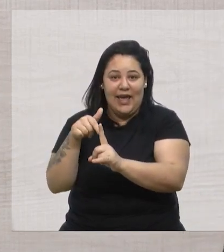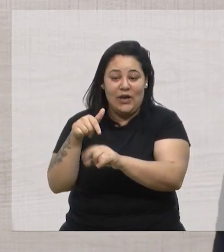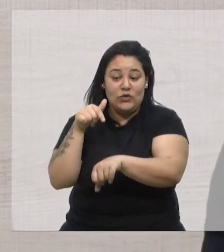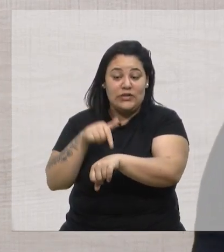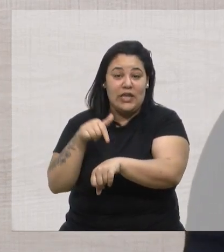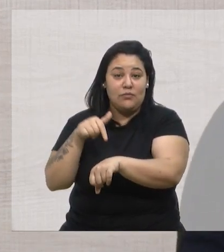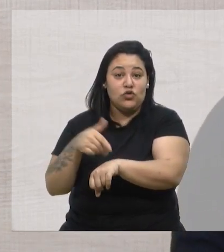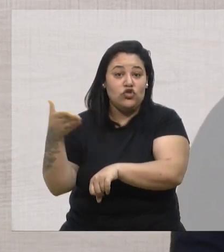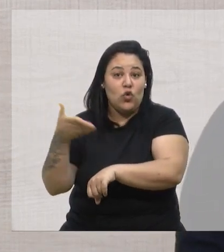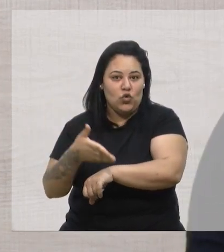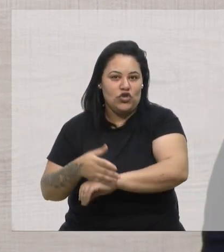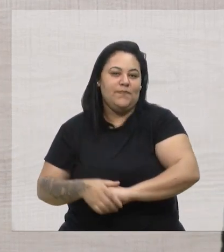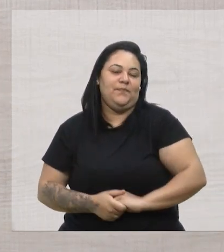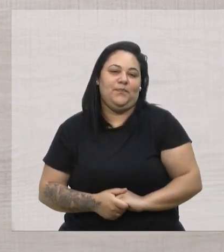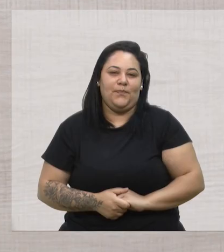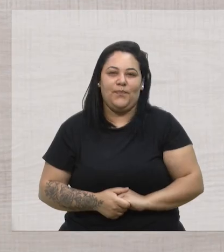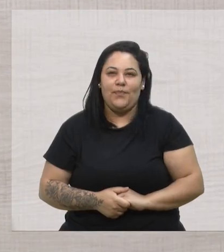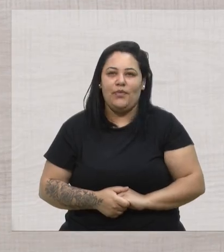nos tempos modernos.